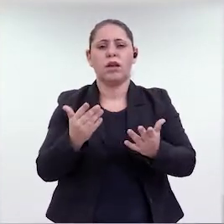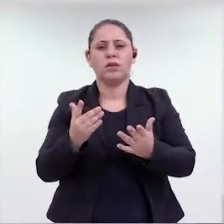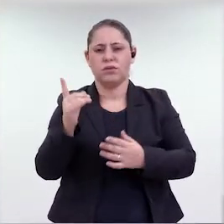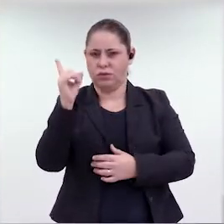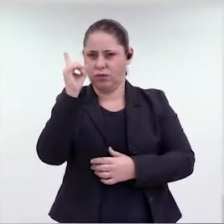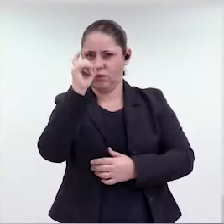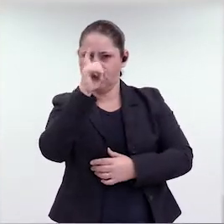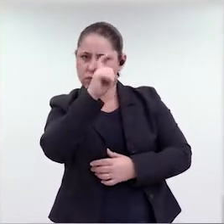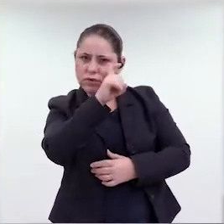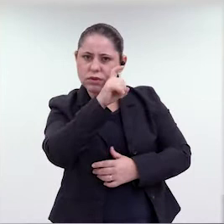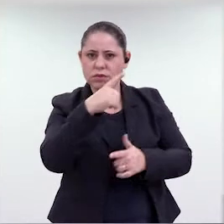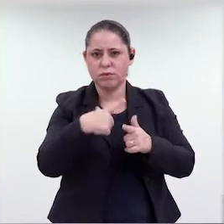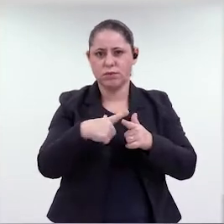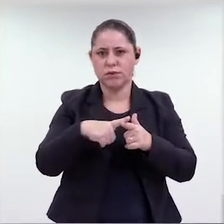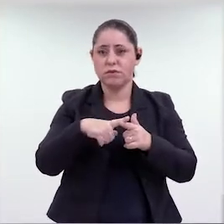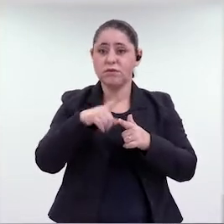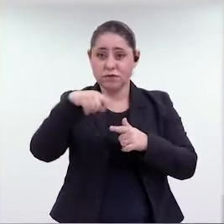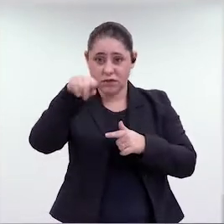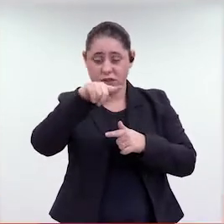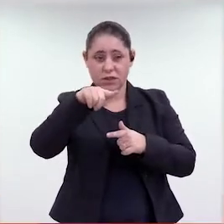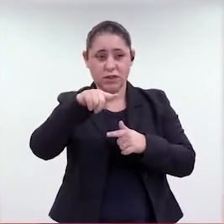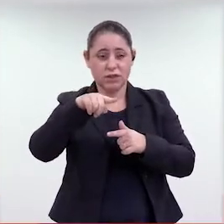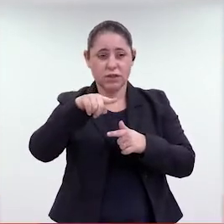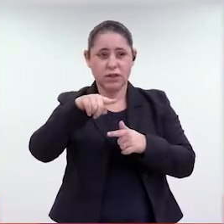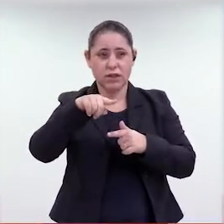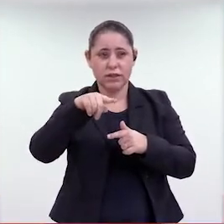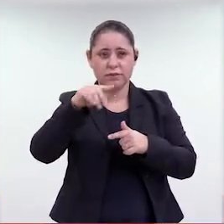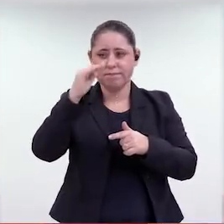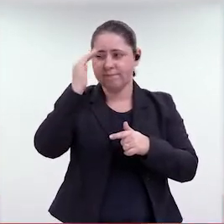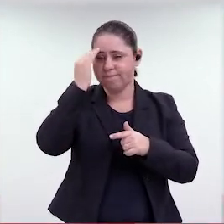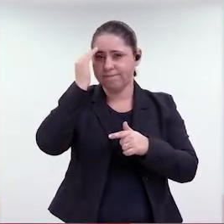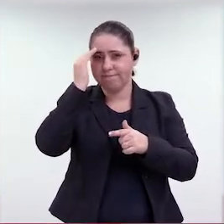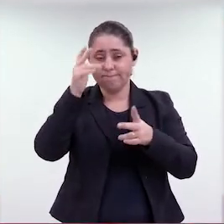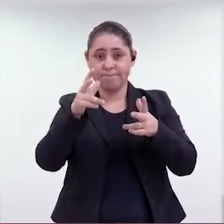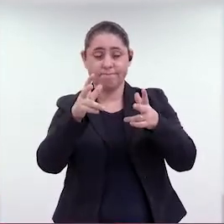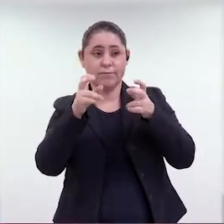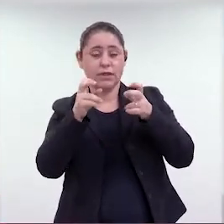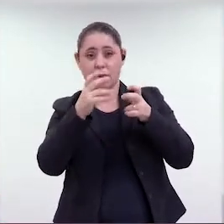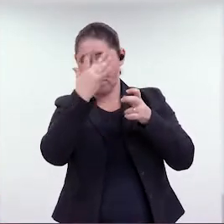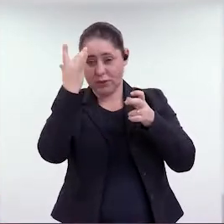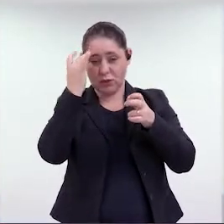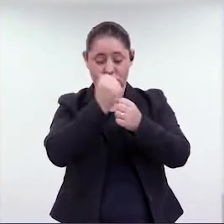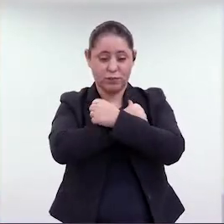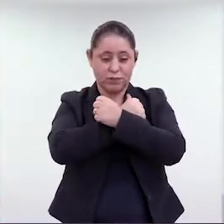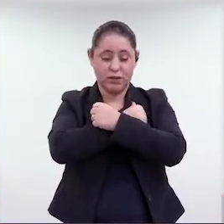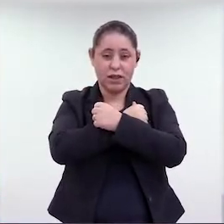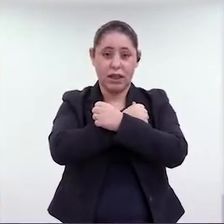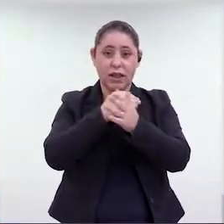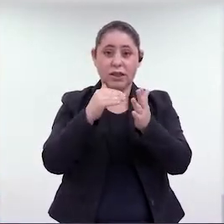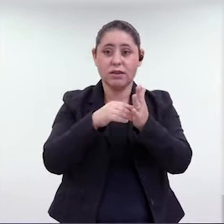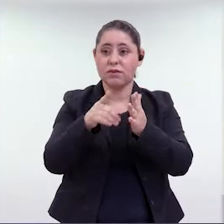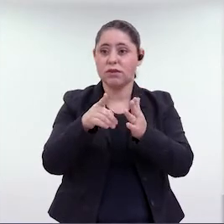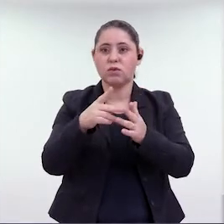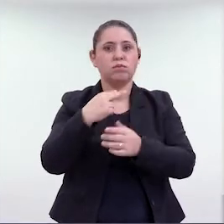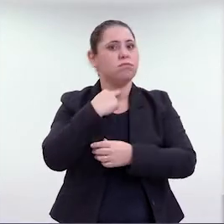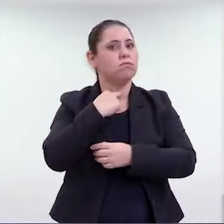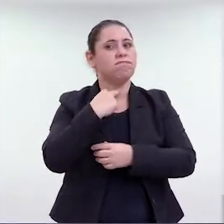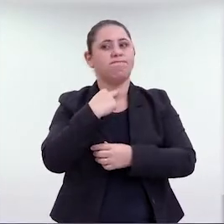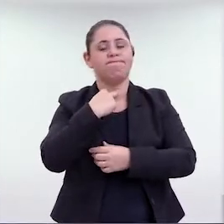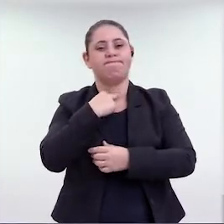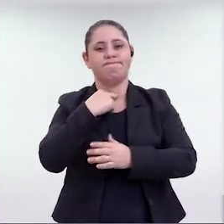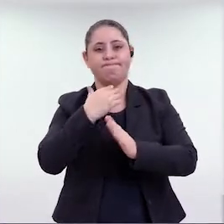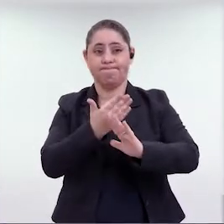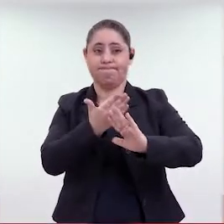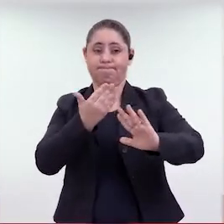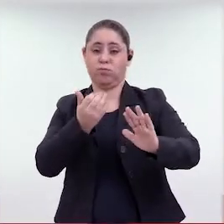é difícil, porque até você, às vezes, processar, quem é muito de abraço e tal, até você processar o fato de que, não, eu vou ter